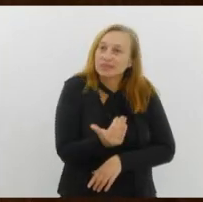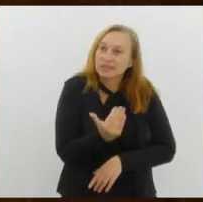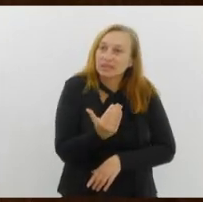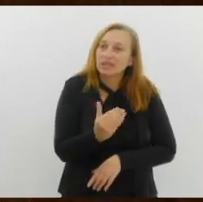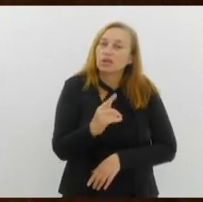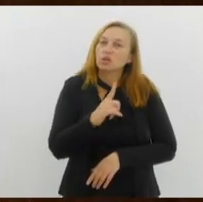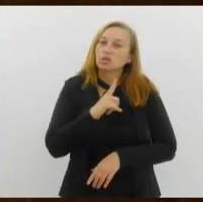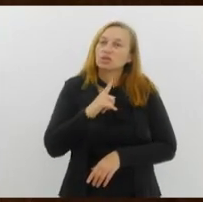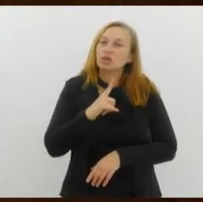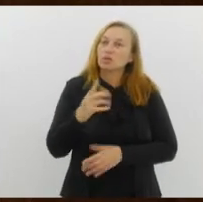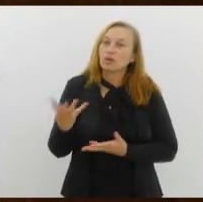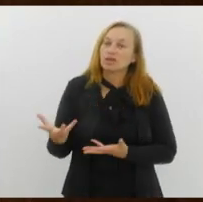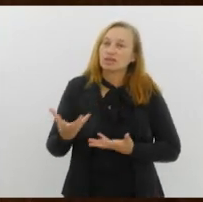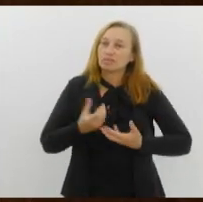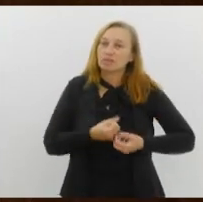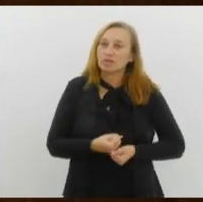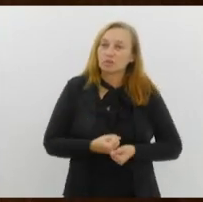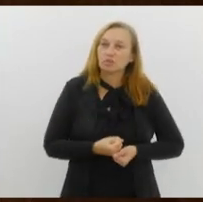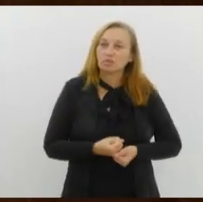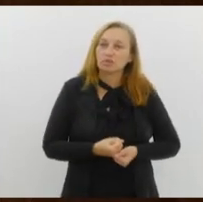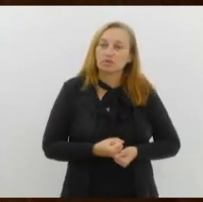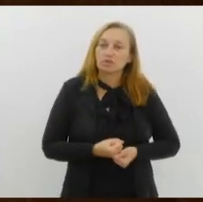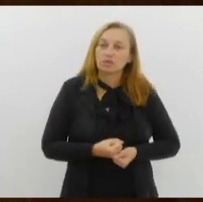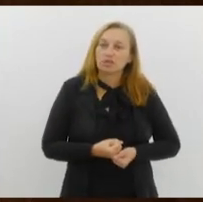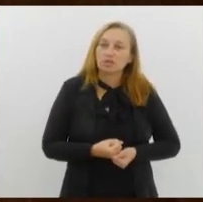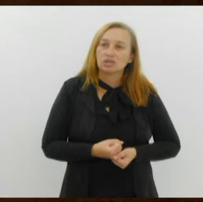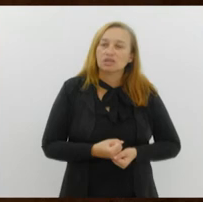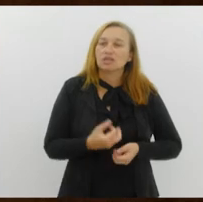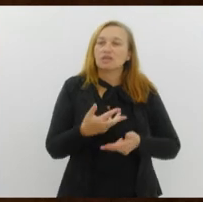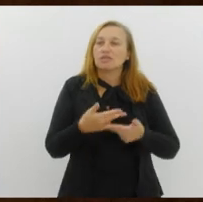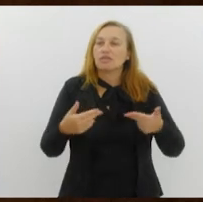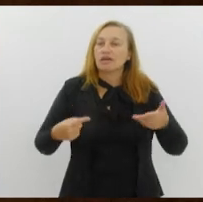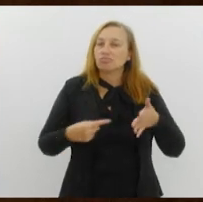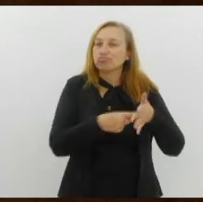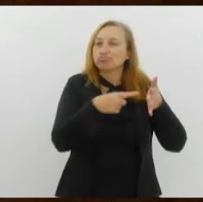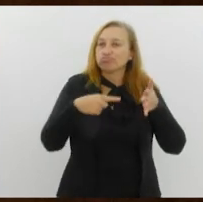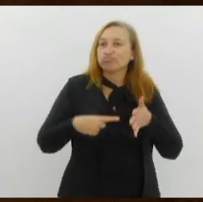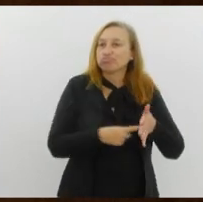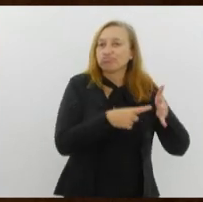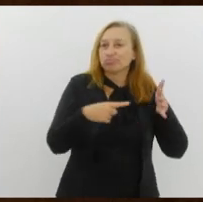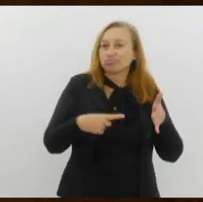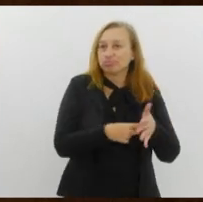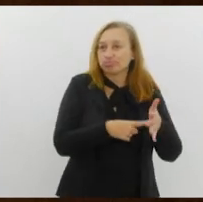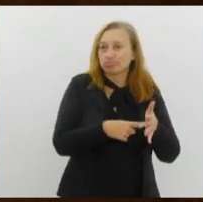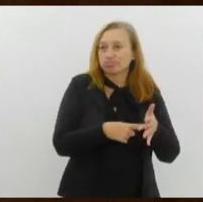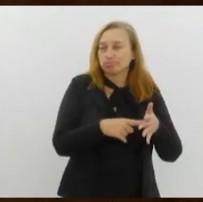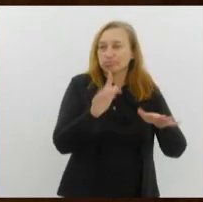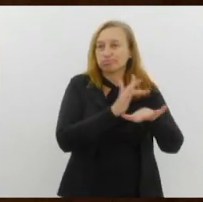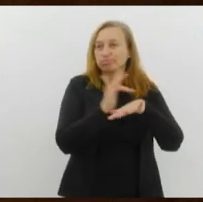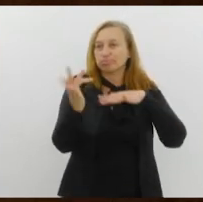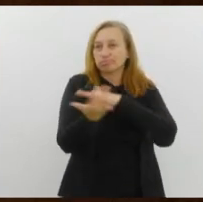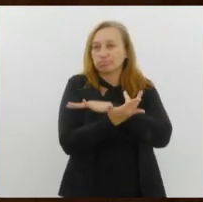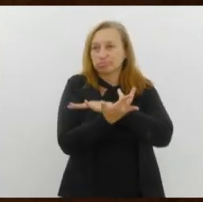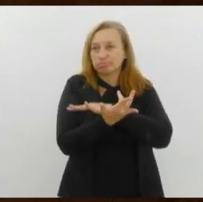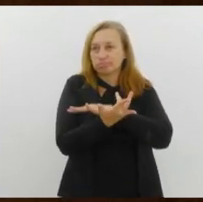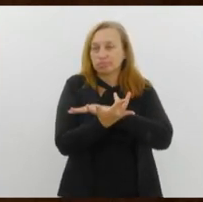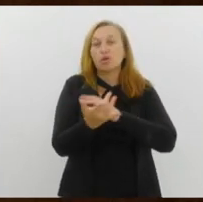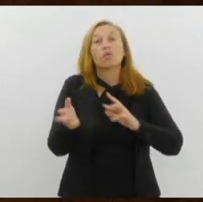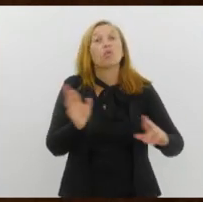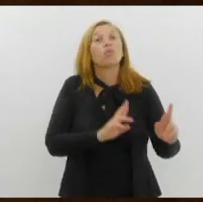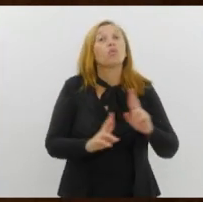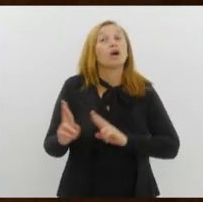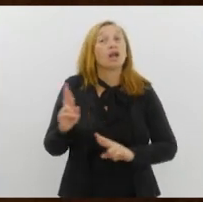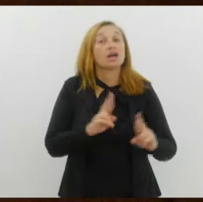tenho recebido, presidente, diversas denúncias através das minhas redes sociais com